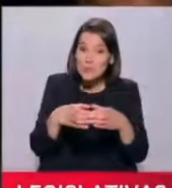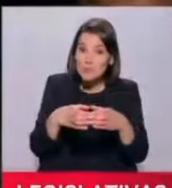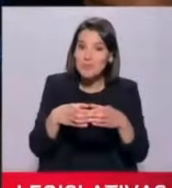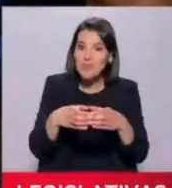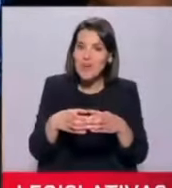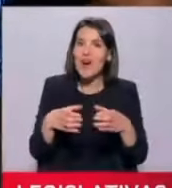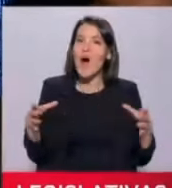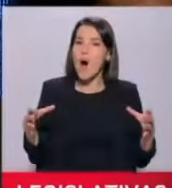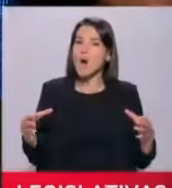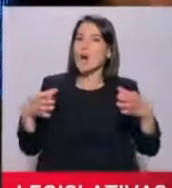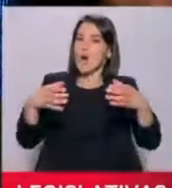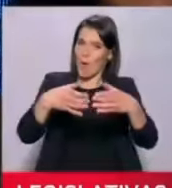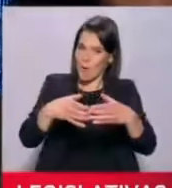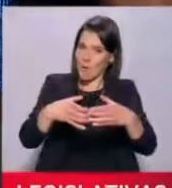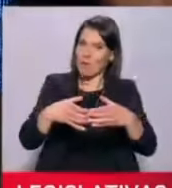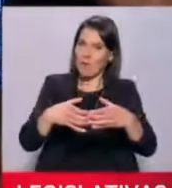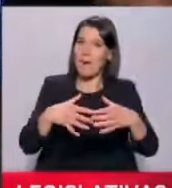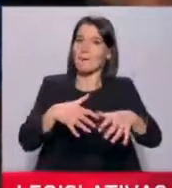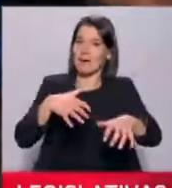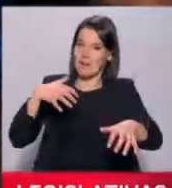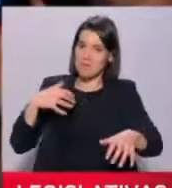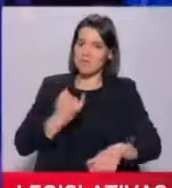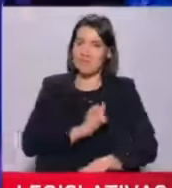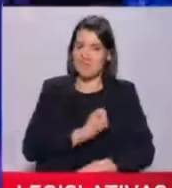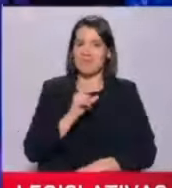da iniciativa liberal e